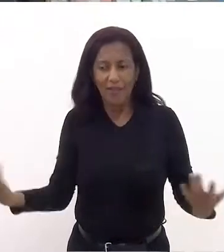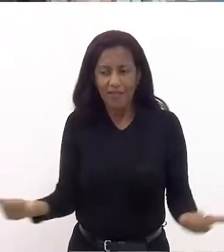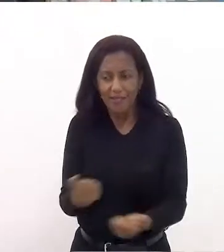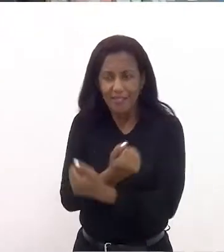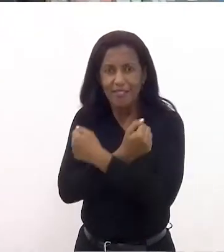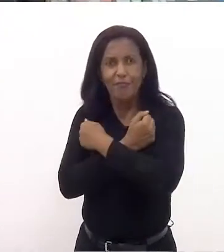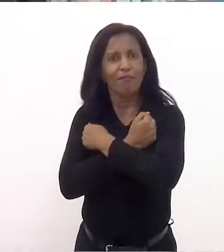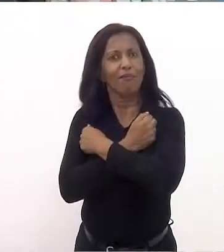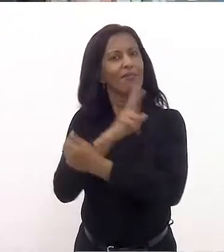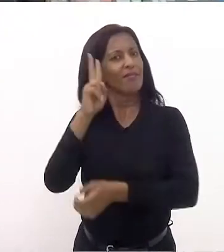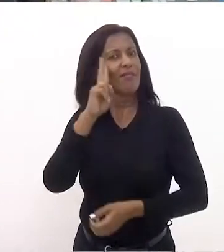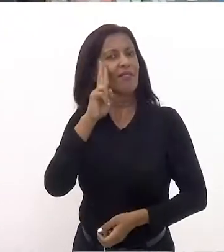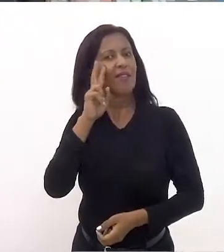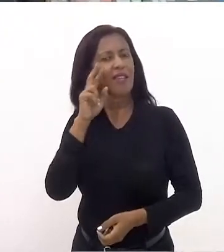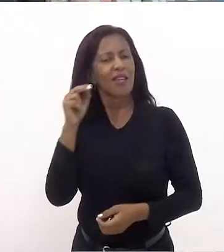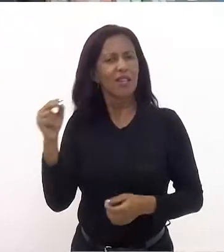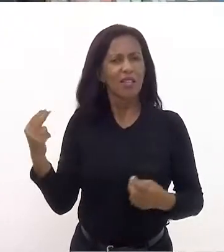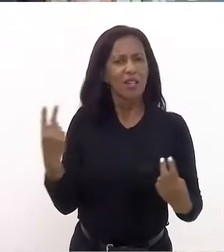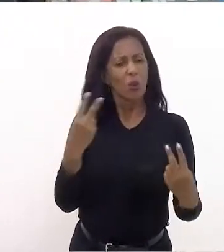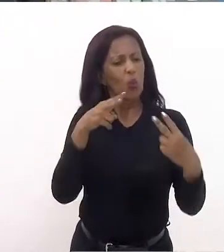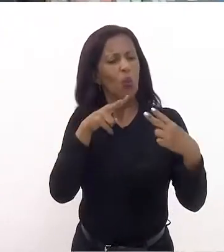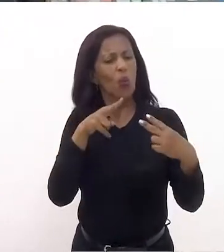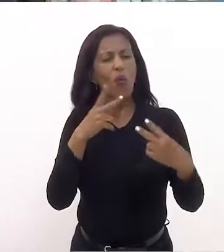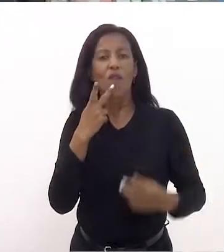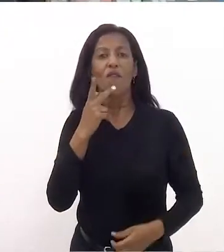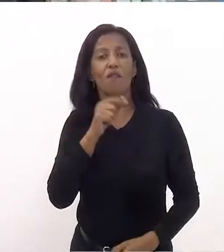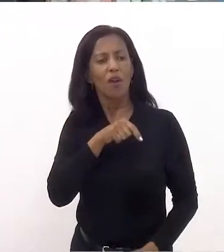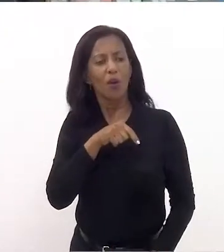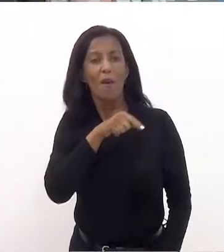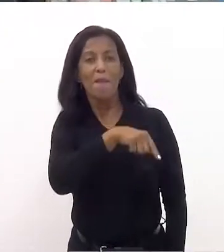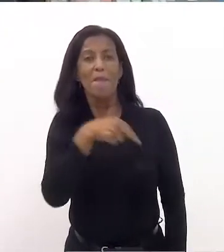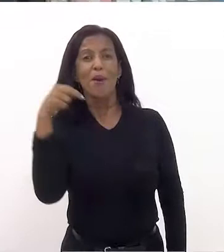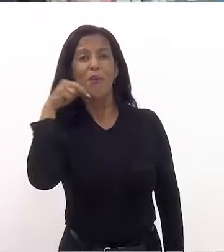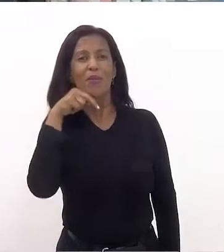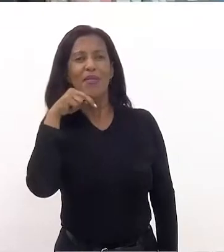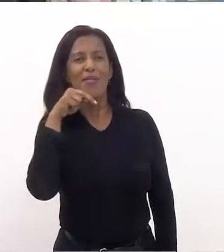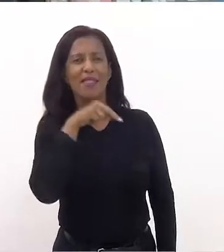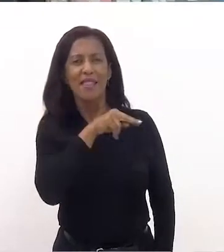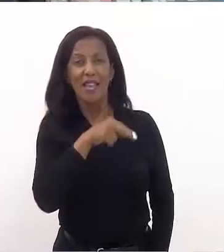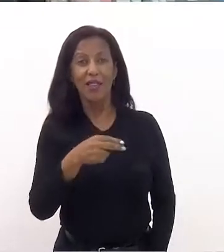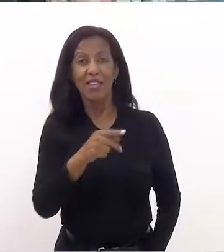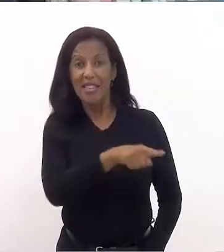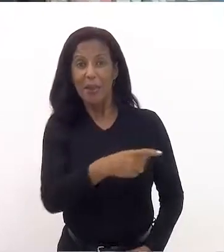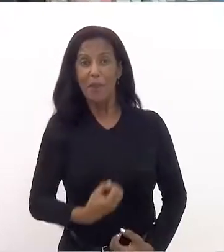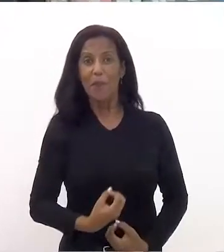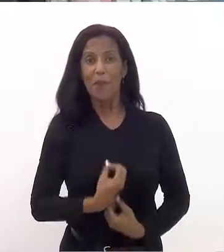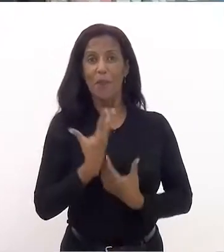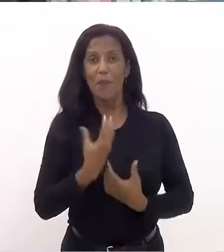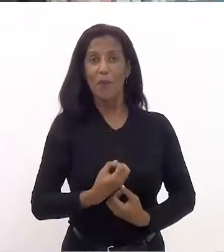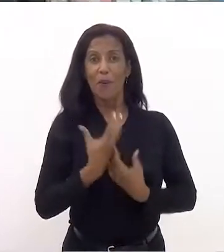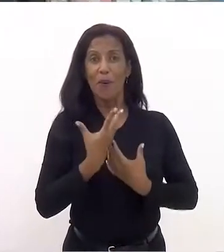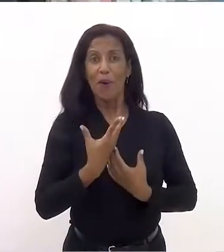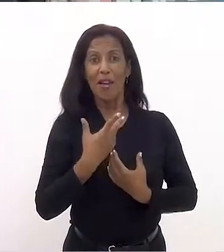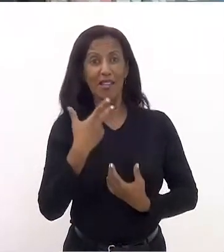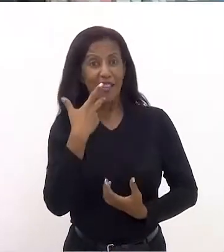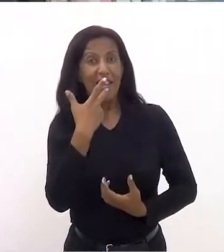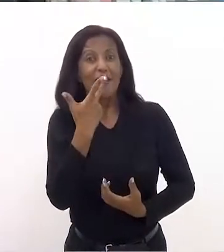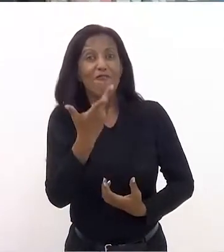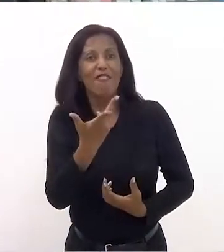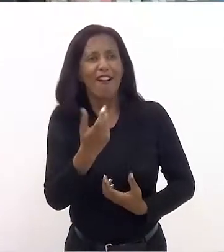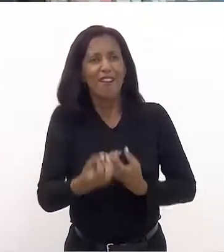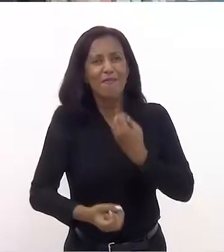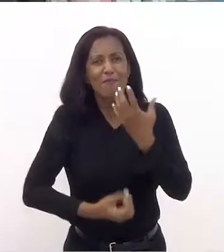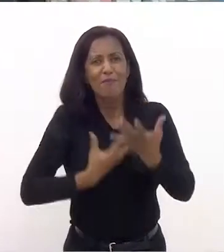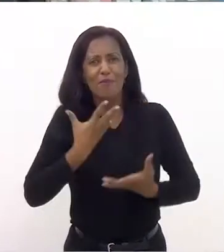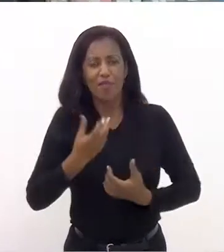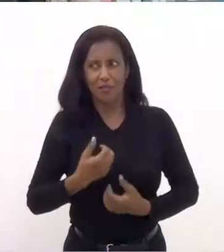lembro disso. Ele olhou para a turma e falou: este é meu neto, e é poeta, não, e faz